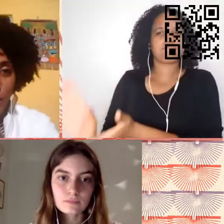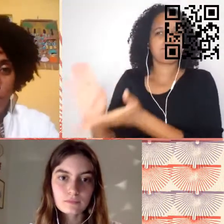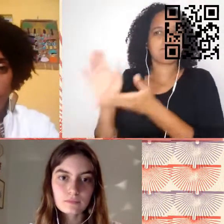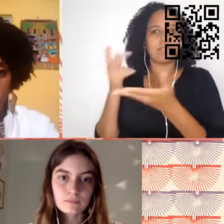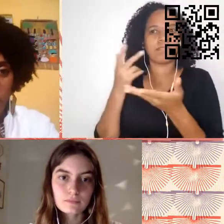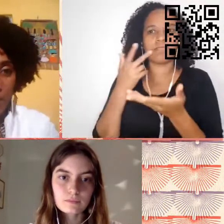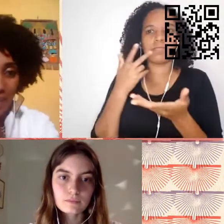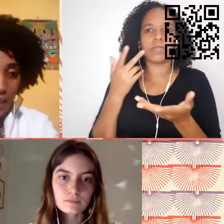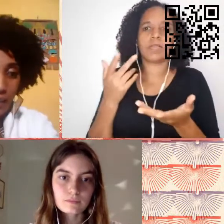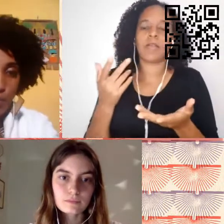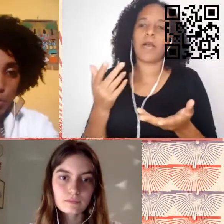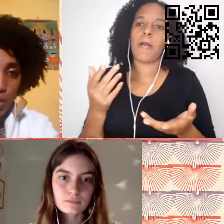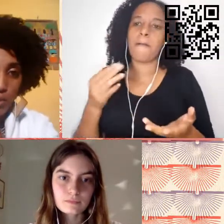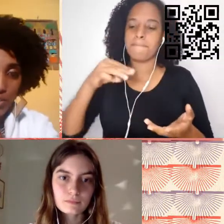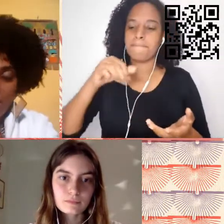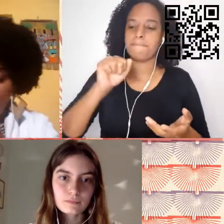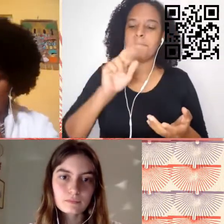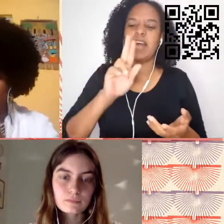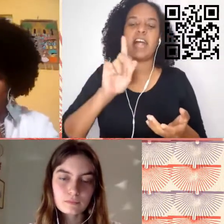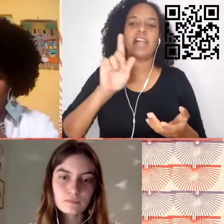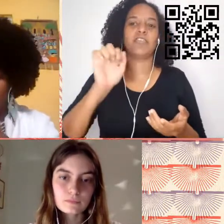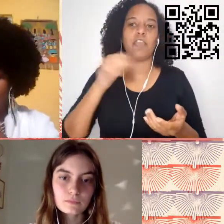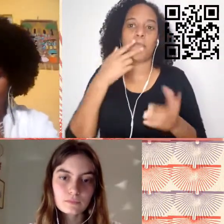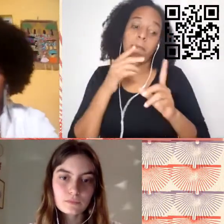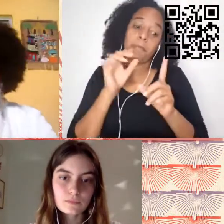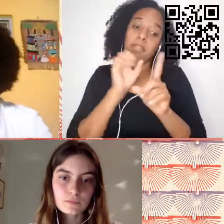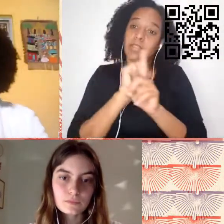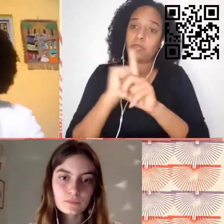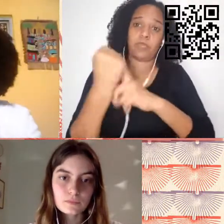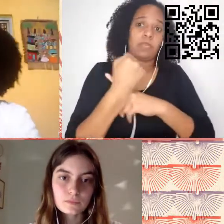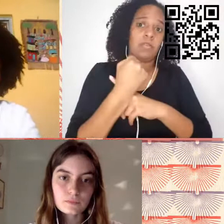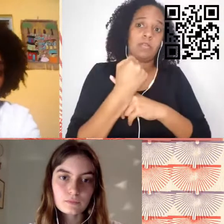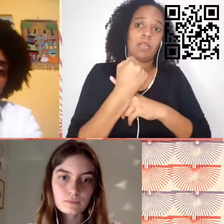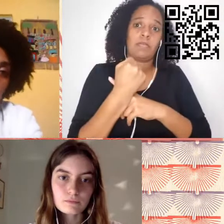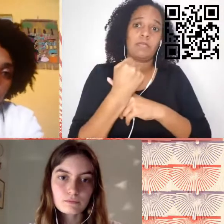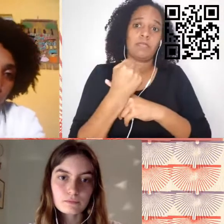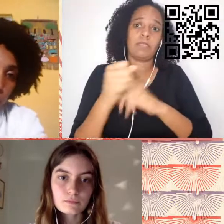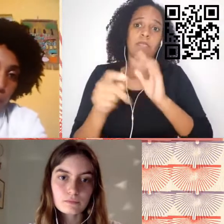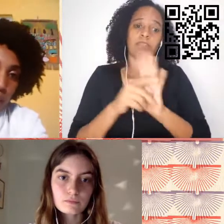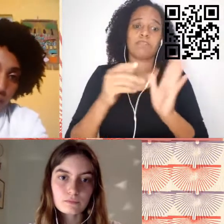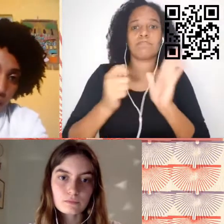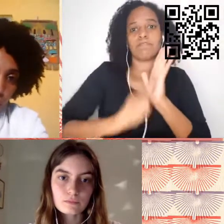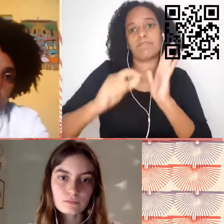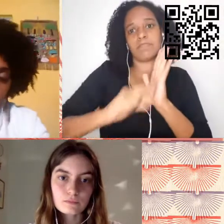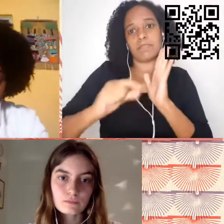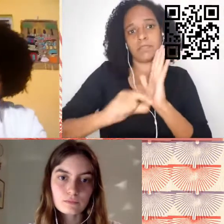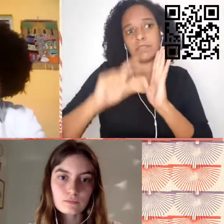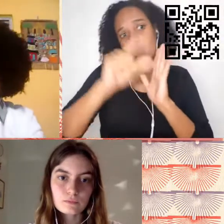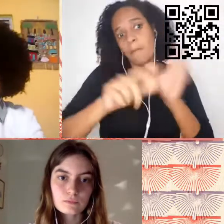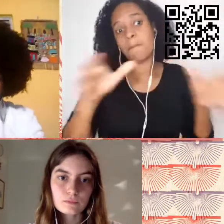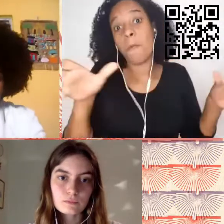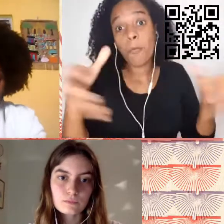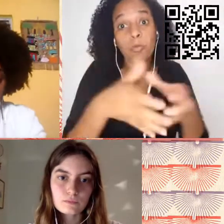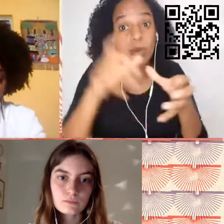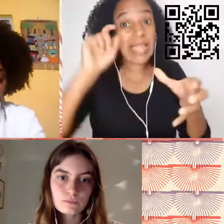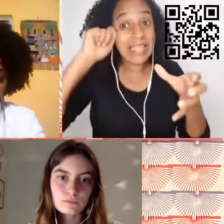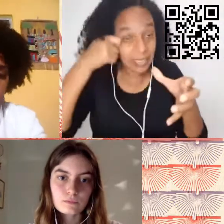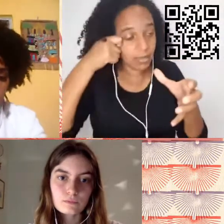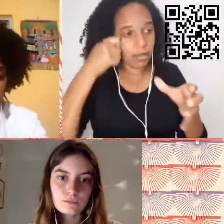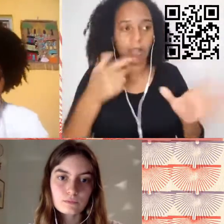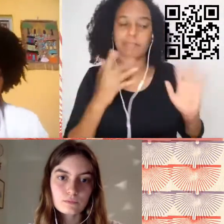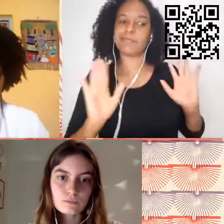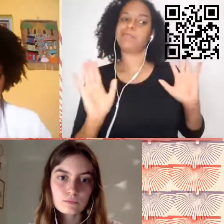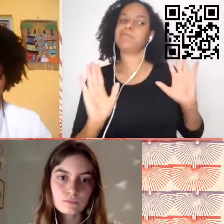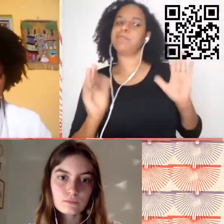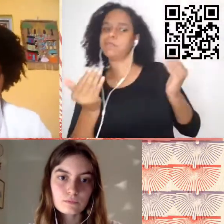não vou falar gente, mas vamos pensar na estrutura social, né? De marginalizar essas produções dessa população negra.